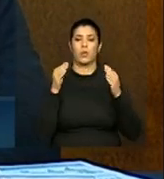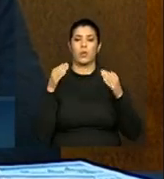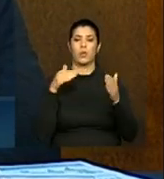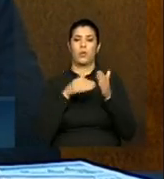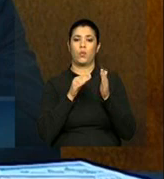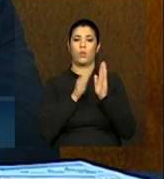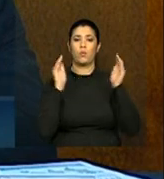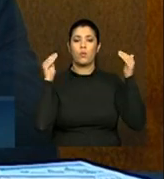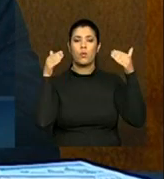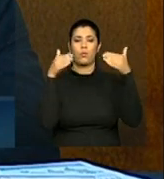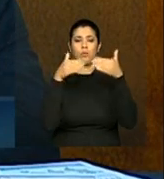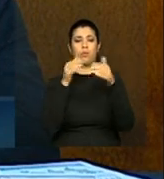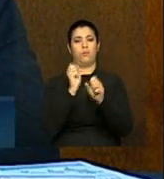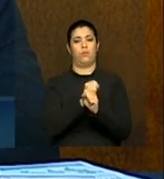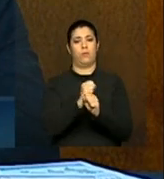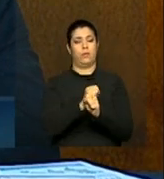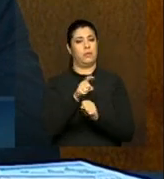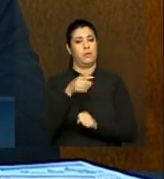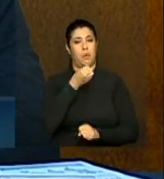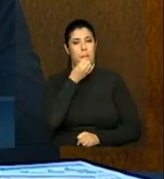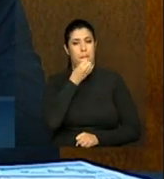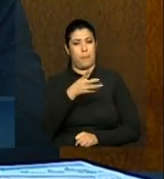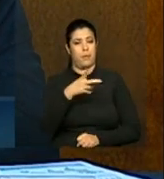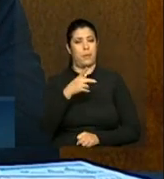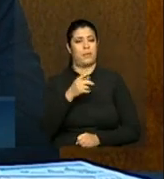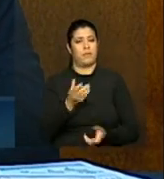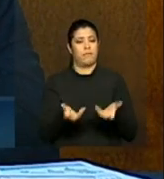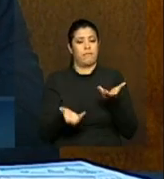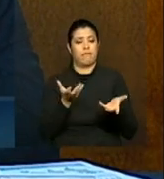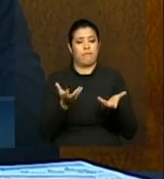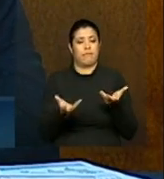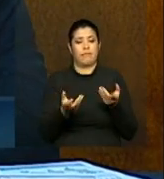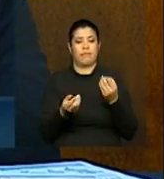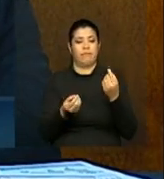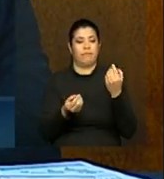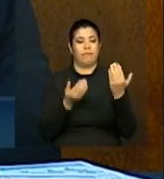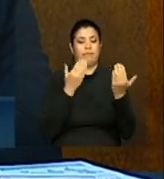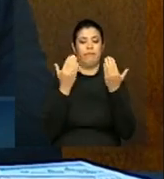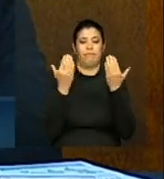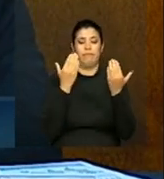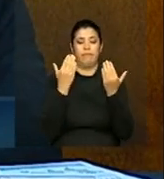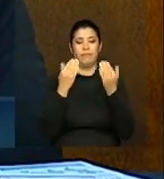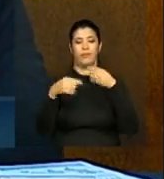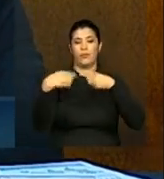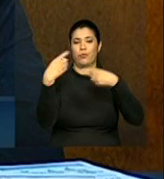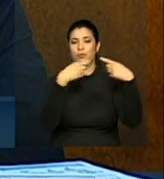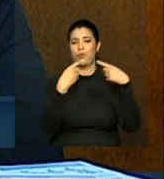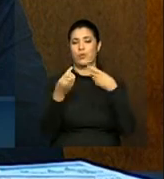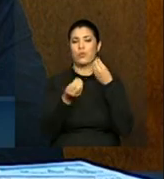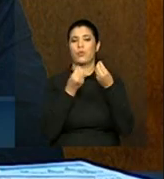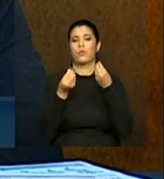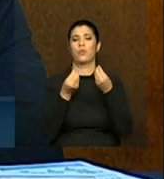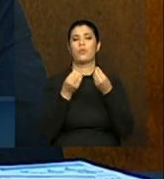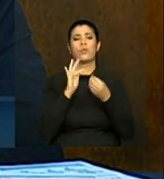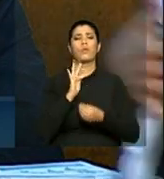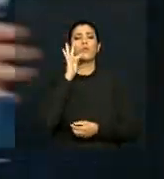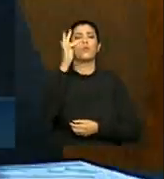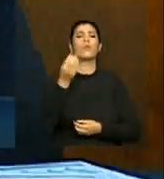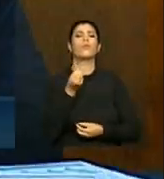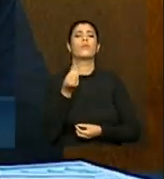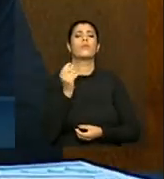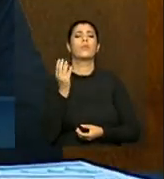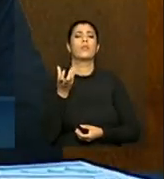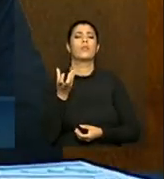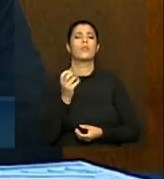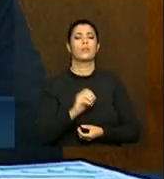ano. Esses fóruns são bons para que a gente faça balanços e discuta um pouco o que a gente ah quer pro futuro. E